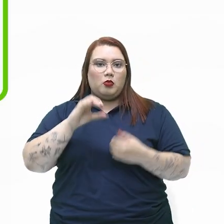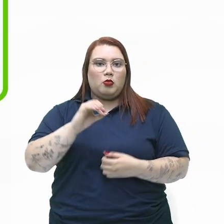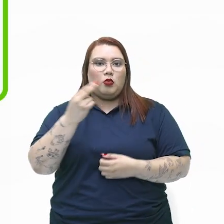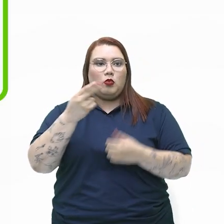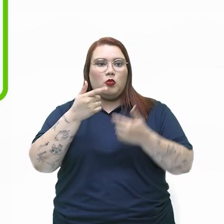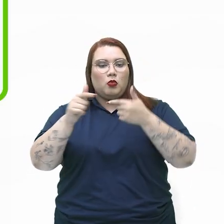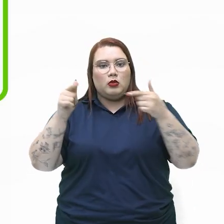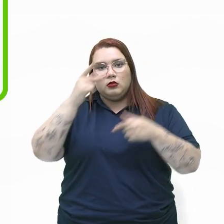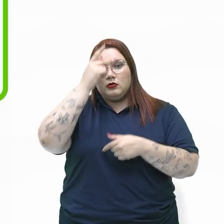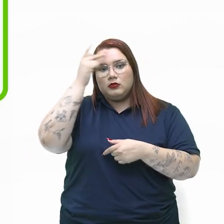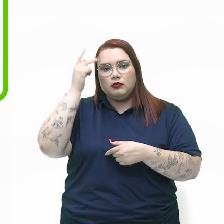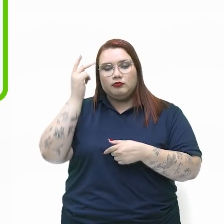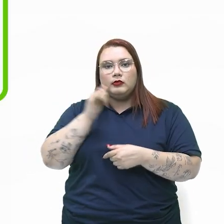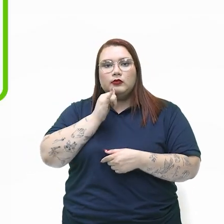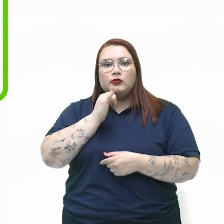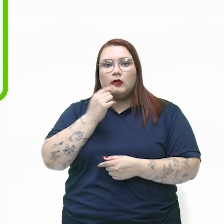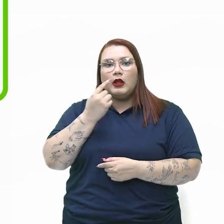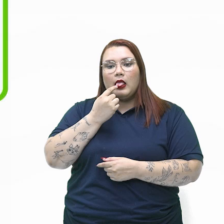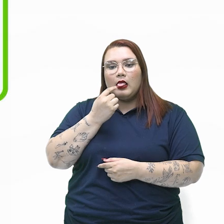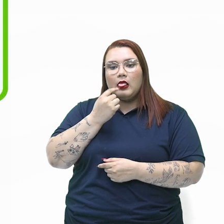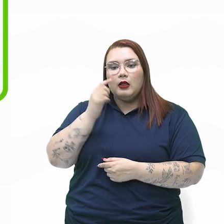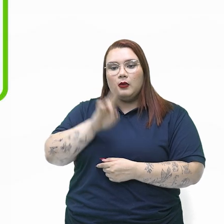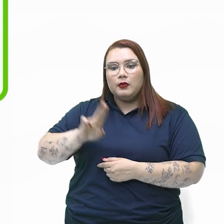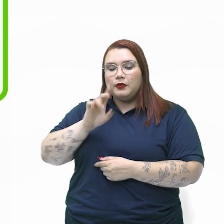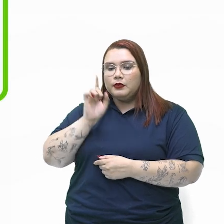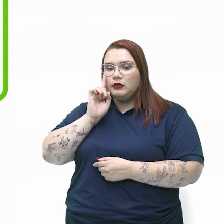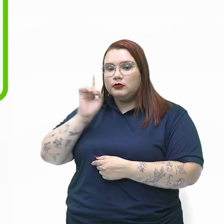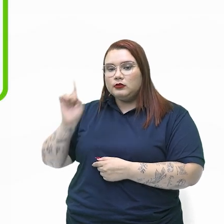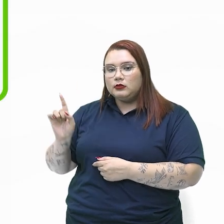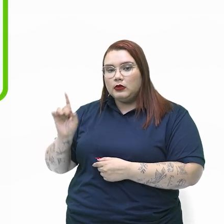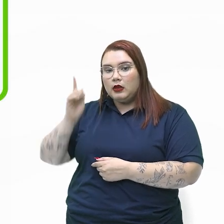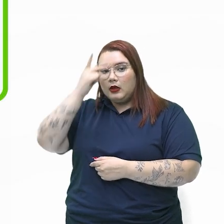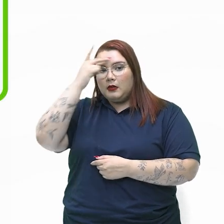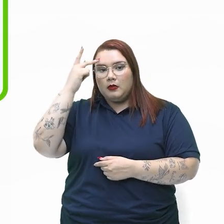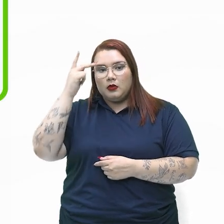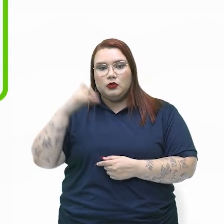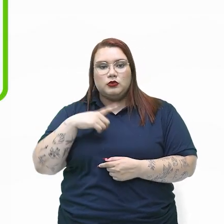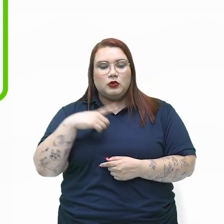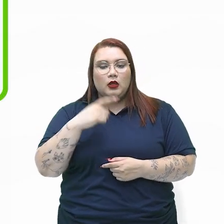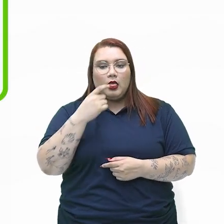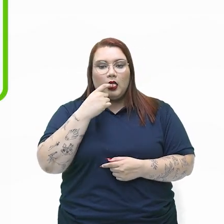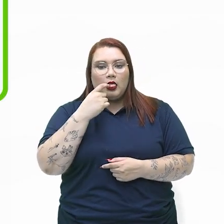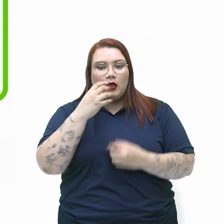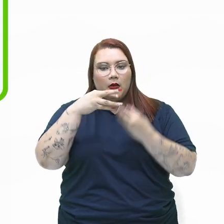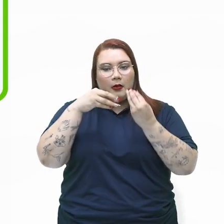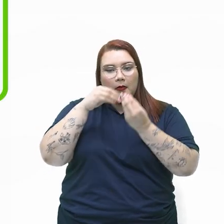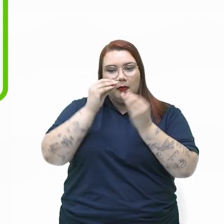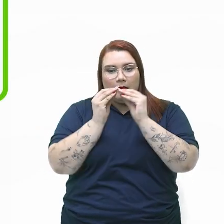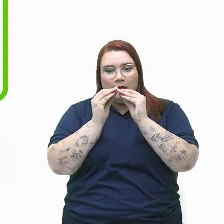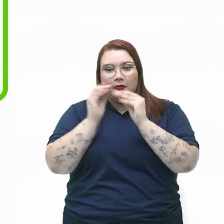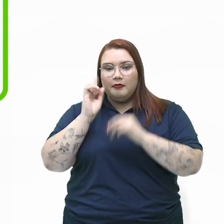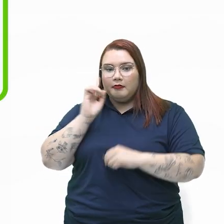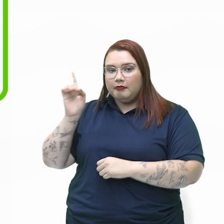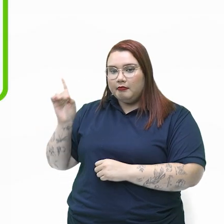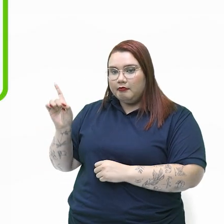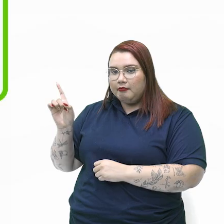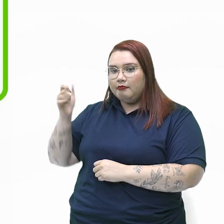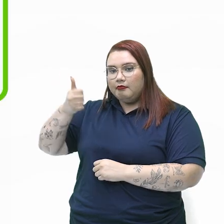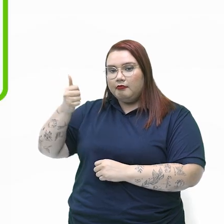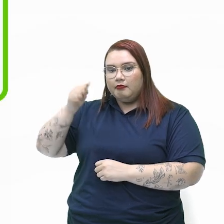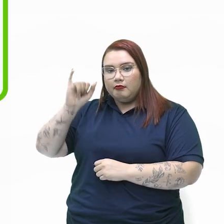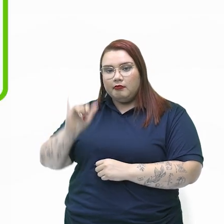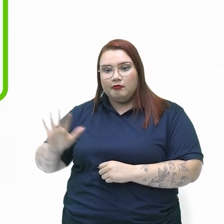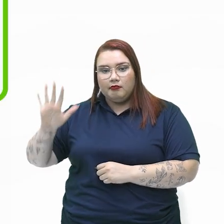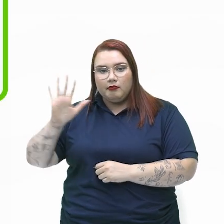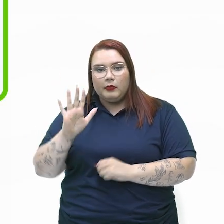vocês ou de outras pessoas, como, por exemplo, de dobrar a língua. Então, quem consegue ali dobrar a língua, como essa garotinha na